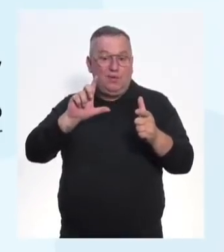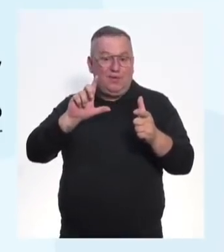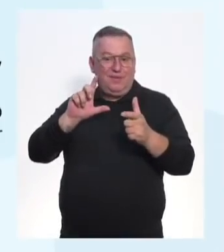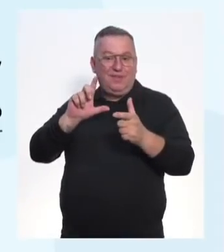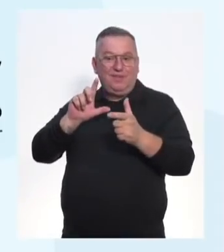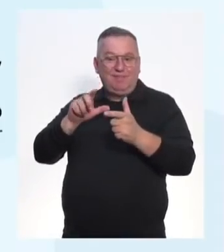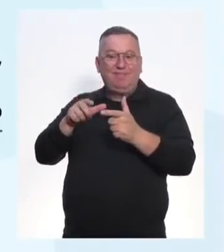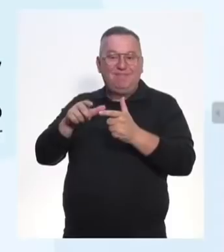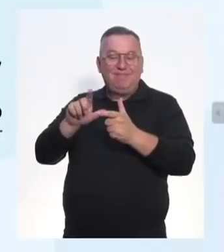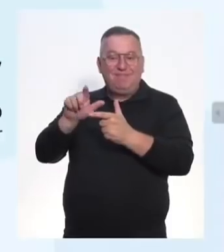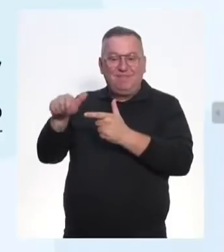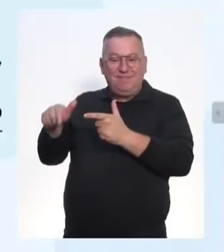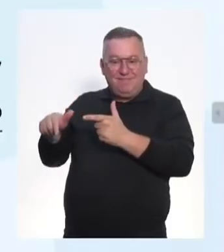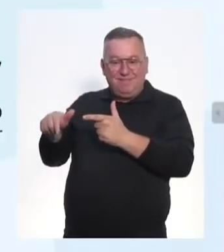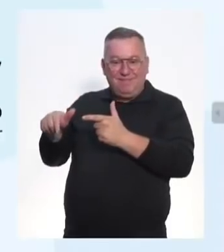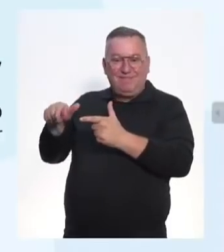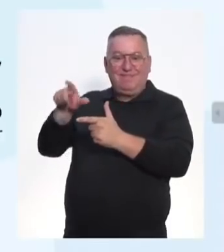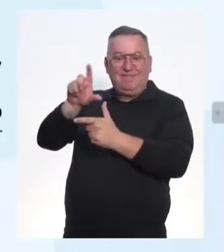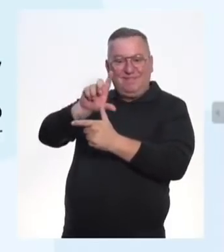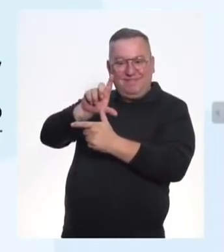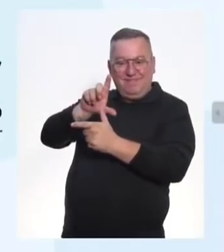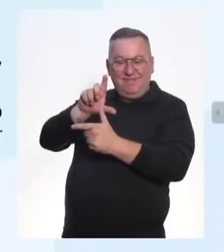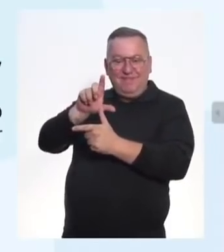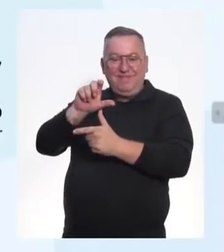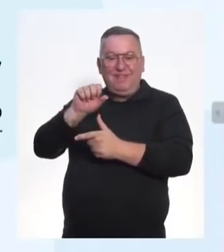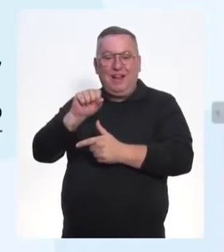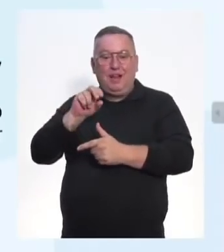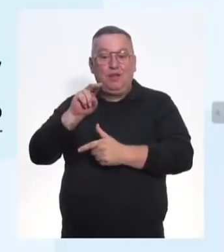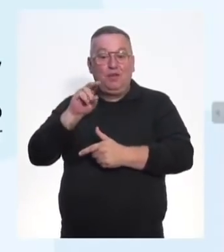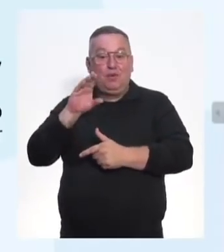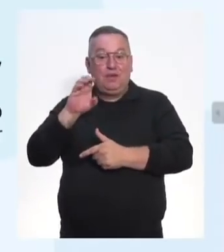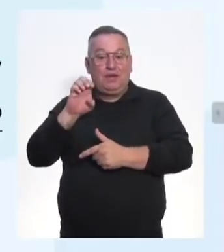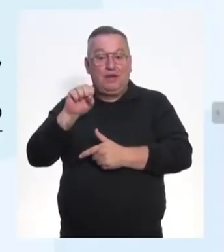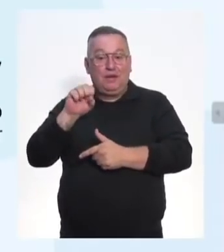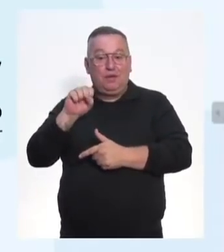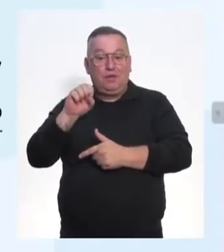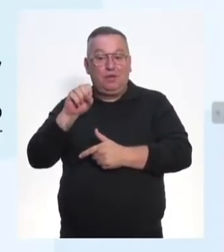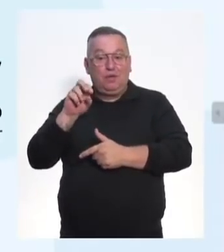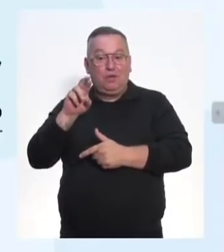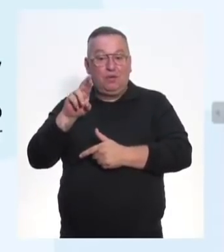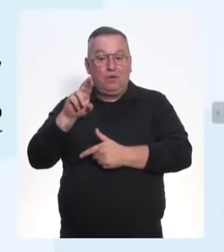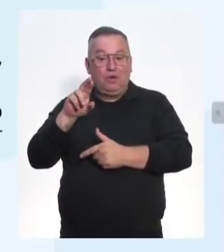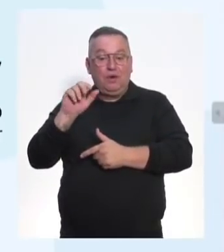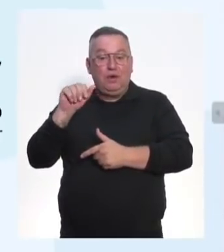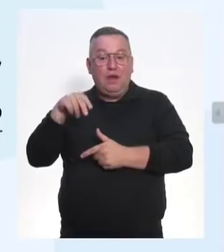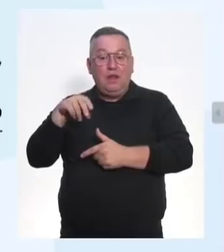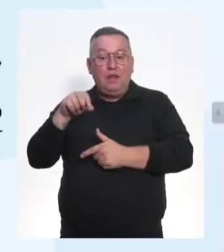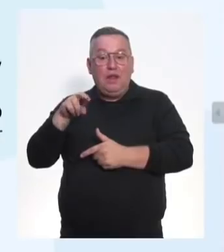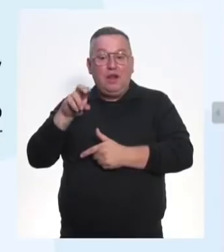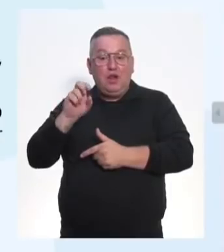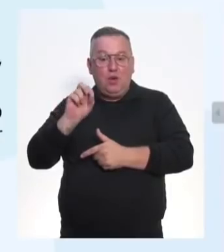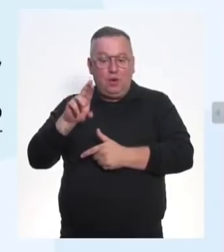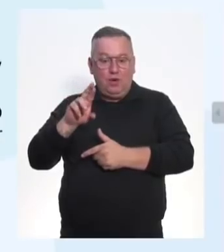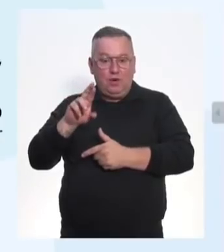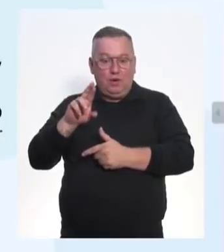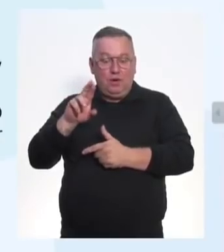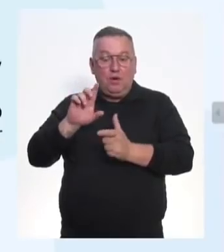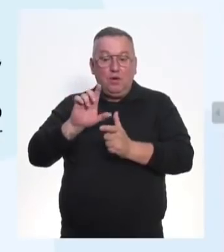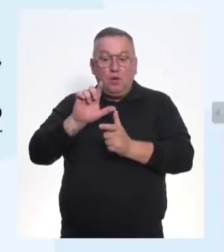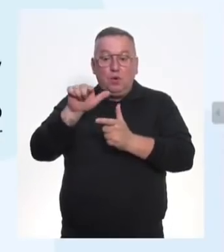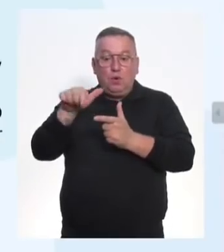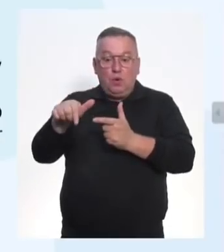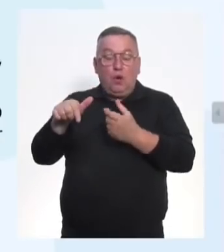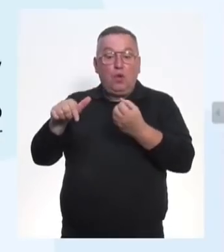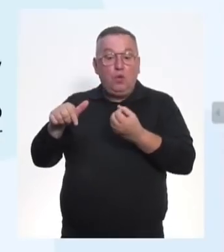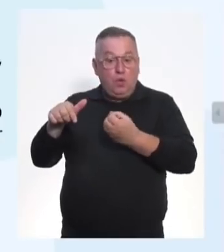muito importante que nós vamos utilizar, né? Para obter o sucessor de um número natural, a partir